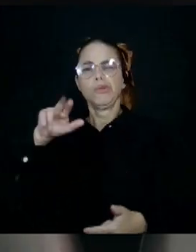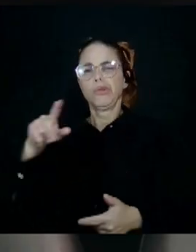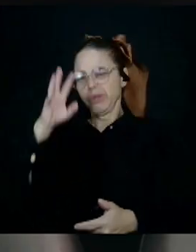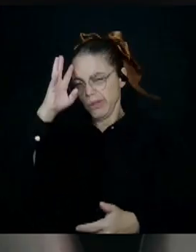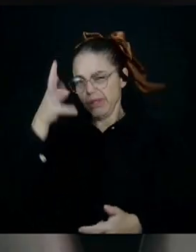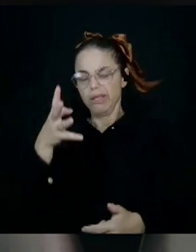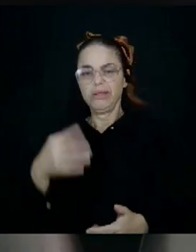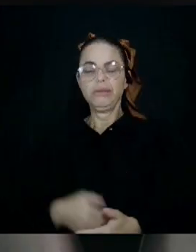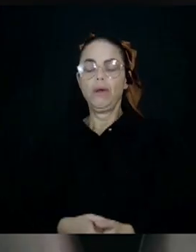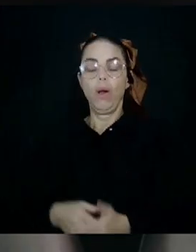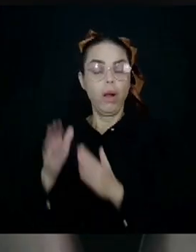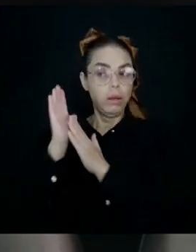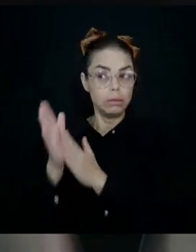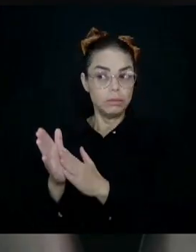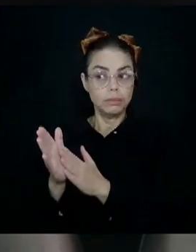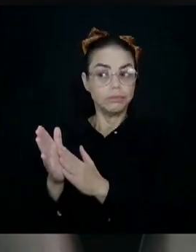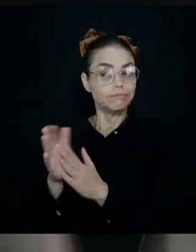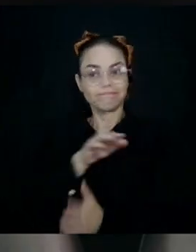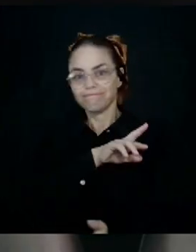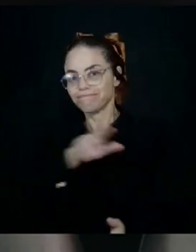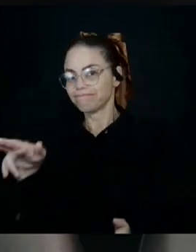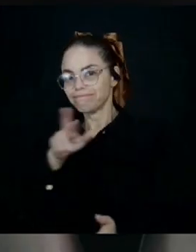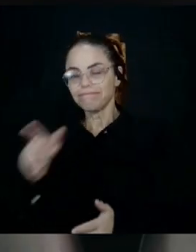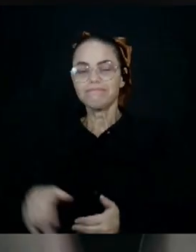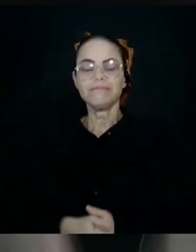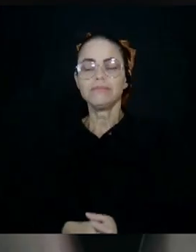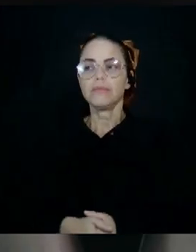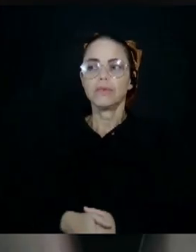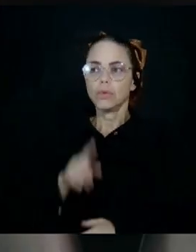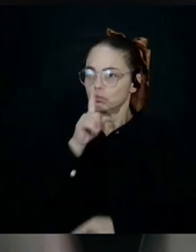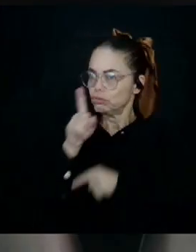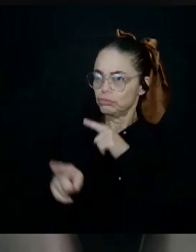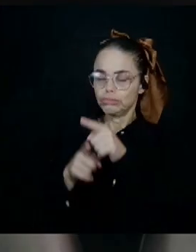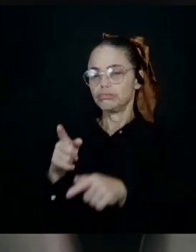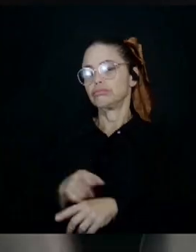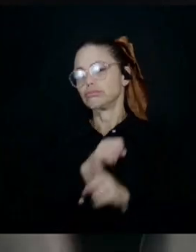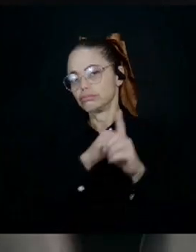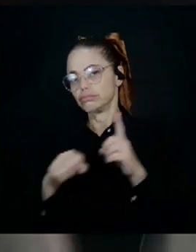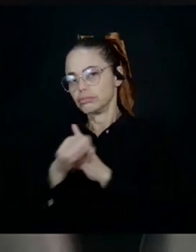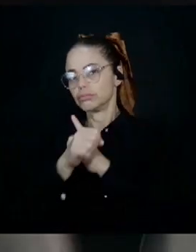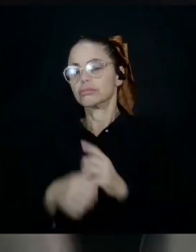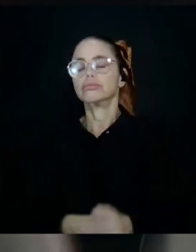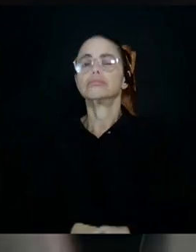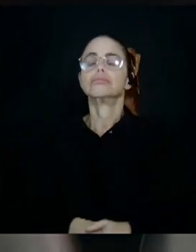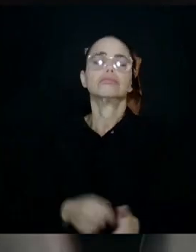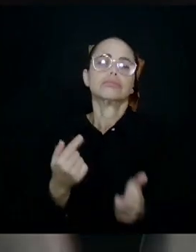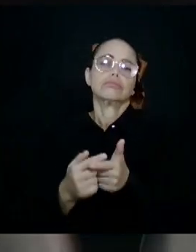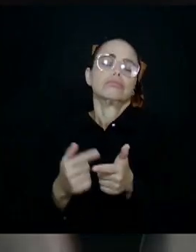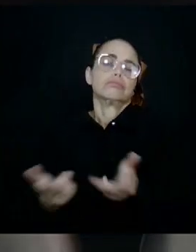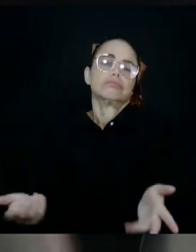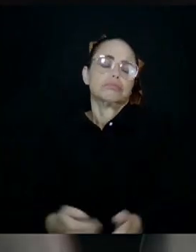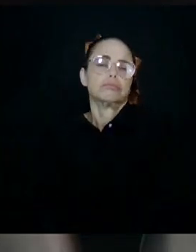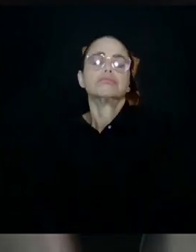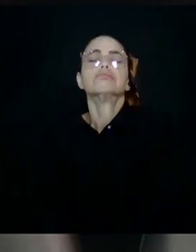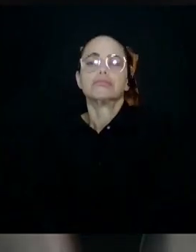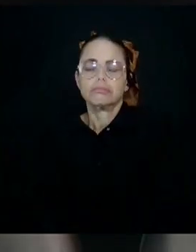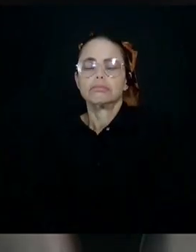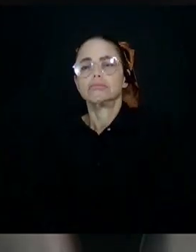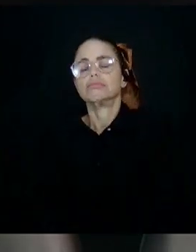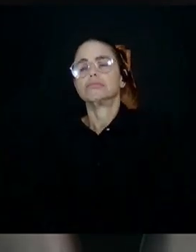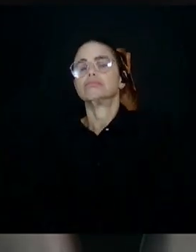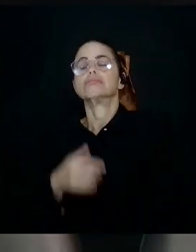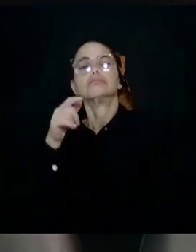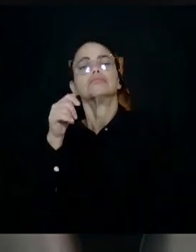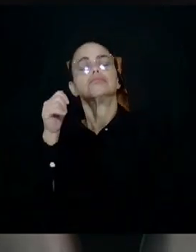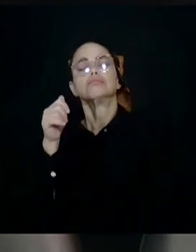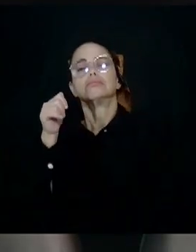outro caminho, ela é julgada pela sociedade, né? E exatamente isso, assim, por outras mulheres, né? Como